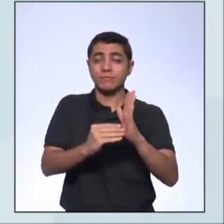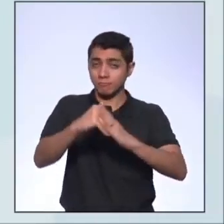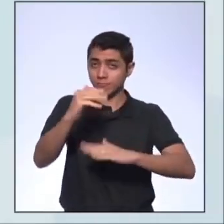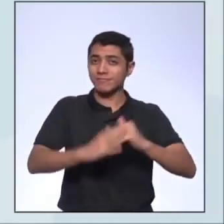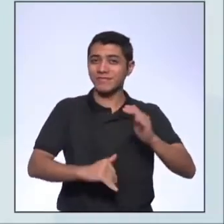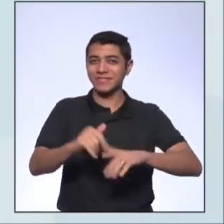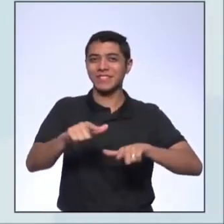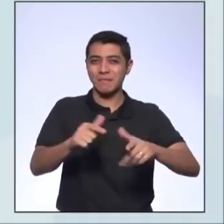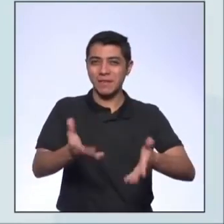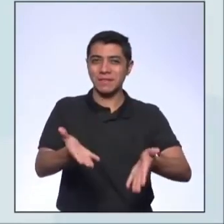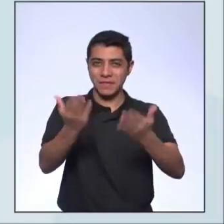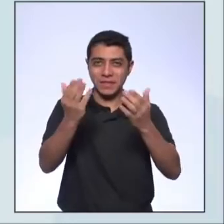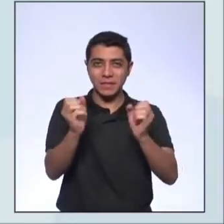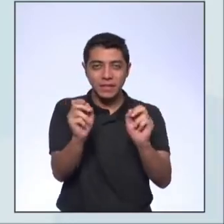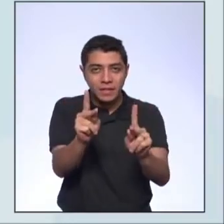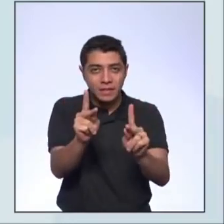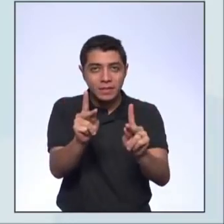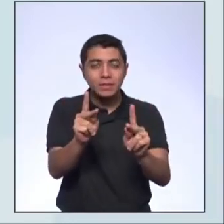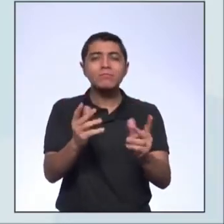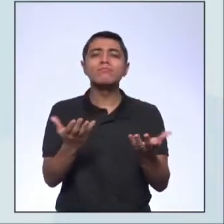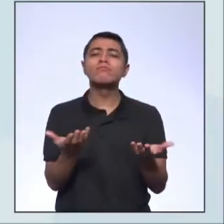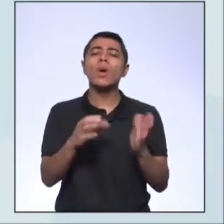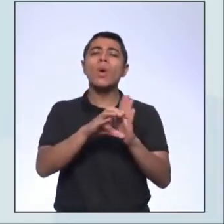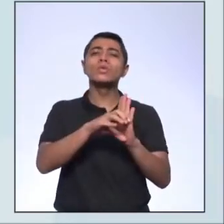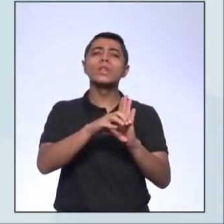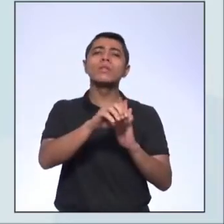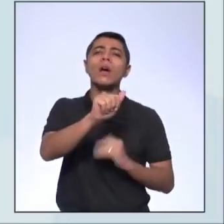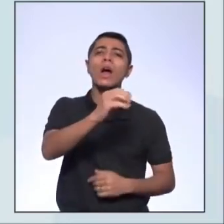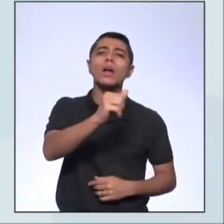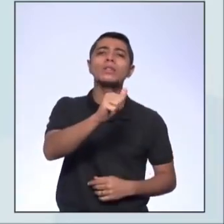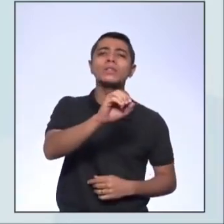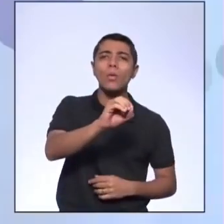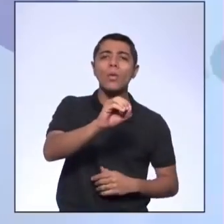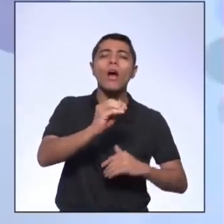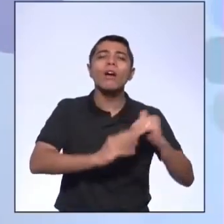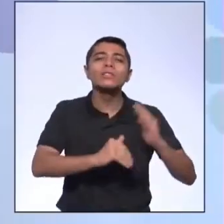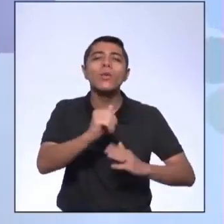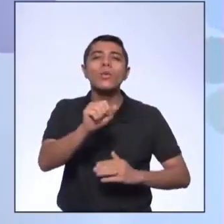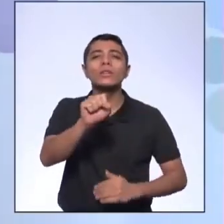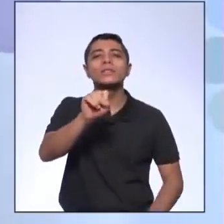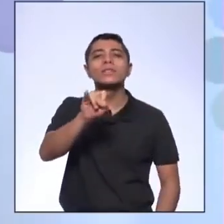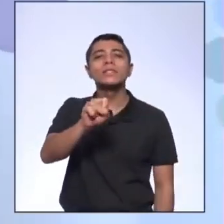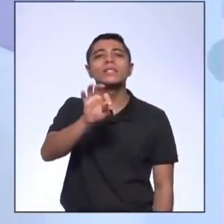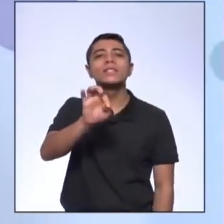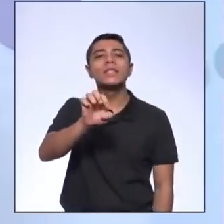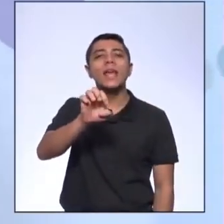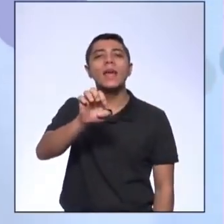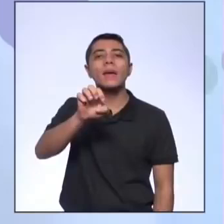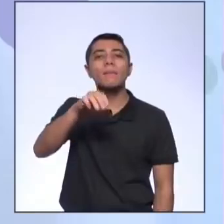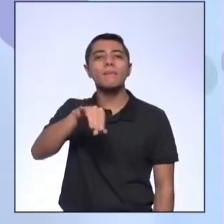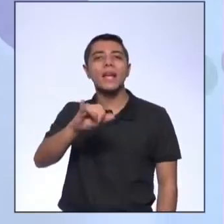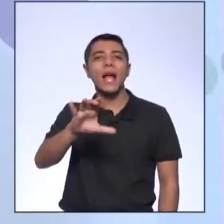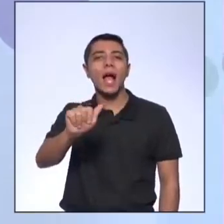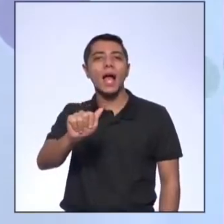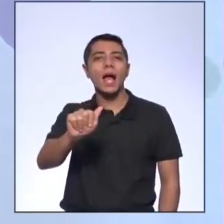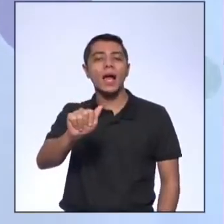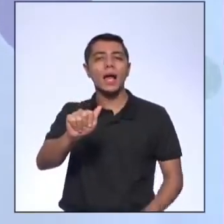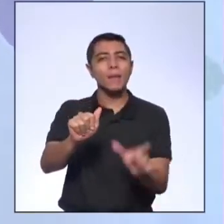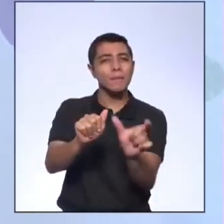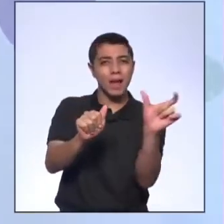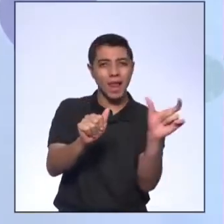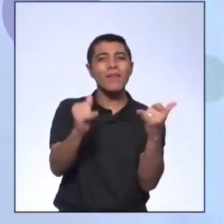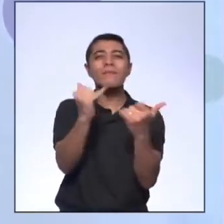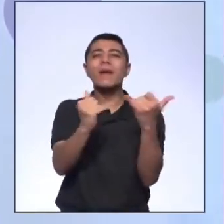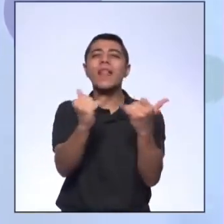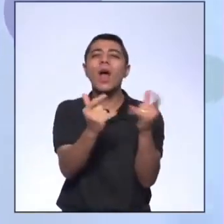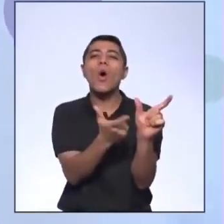vamos tentar entender o que é ação sistêmica. Lembre-se, gente, a palavra sistêmico vem de quê? Sistema. Sistema é